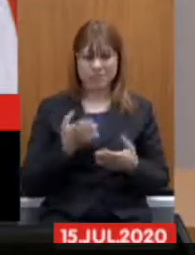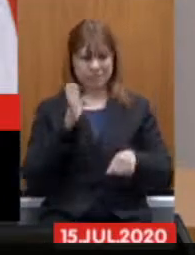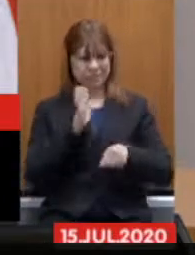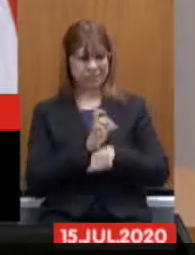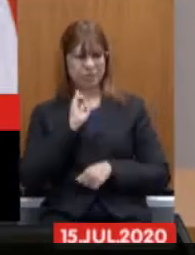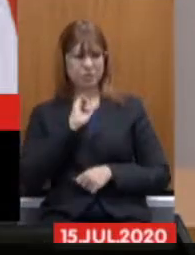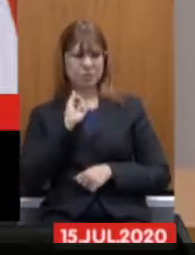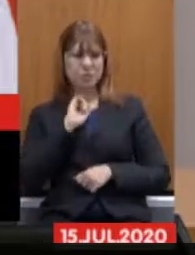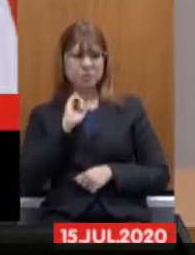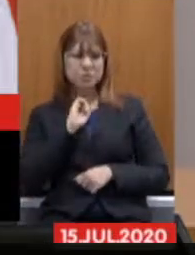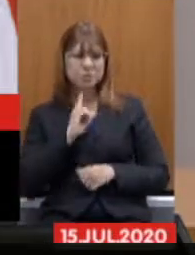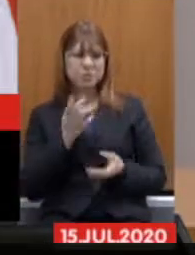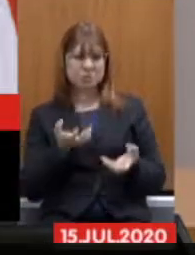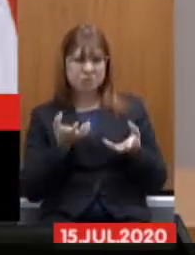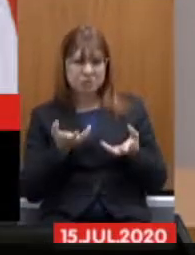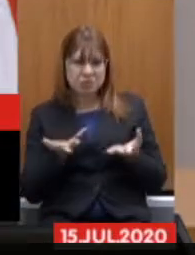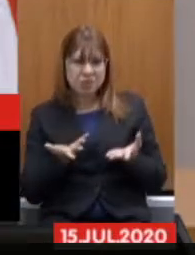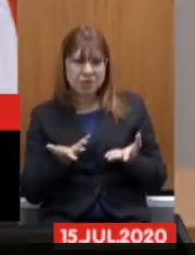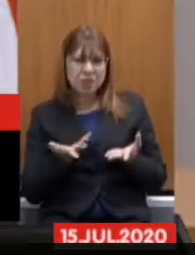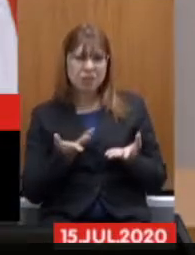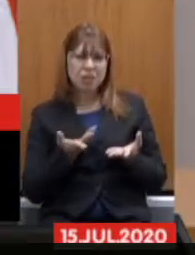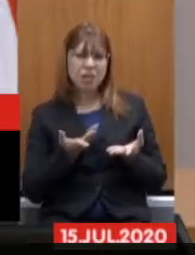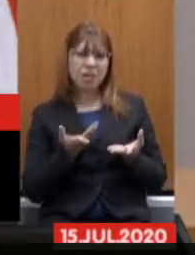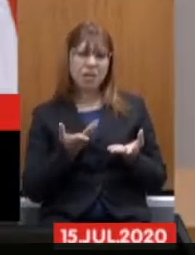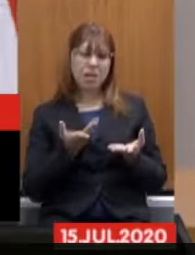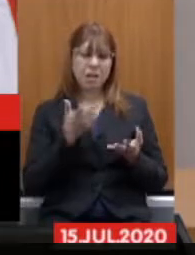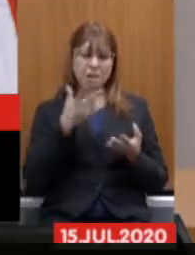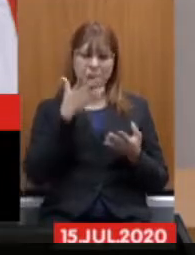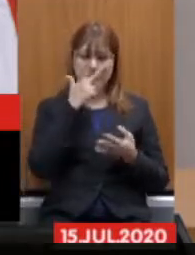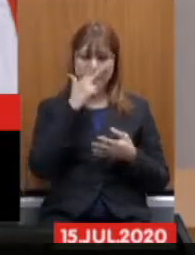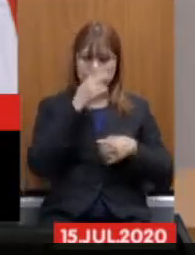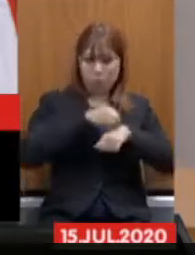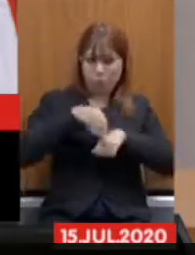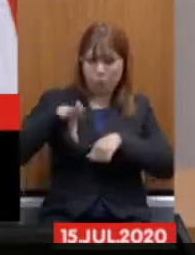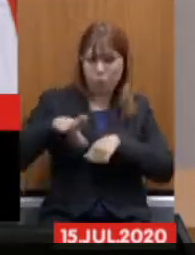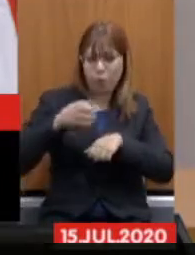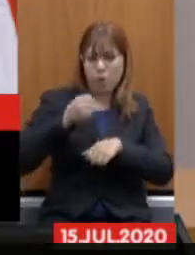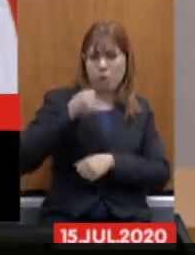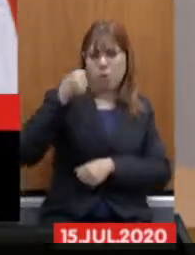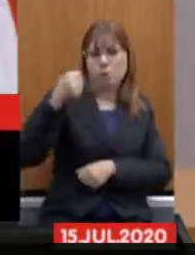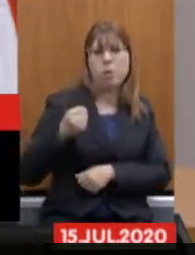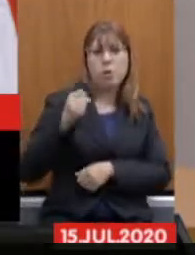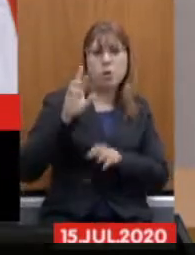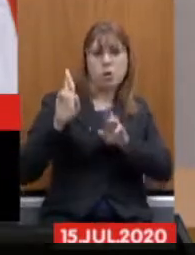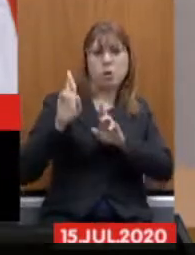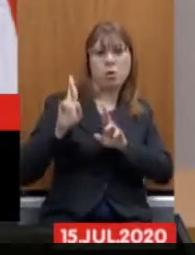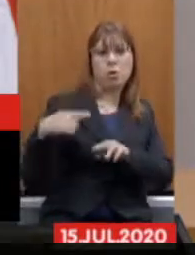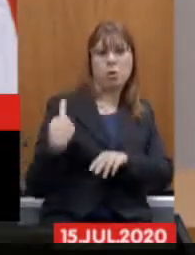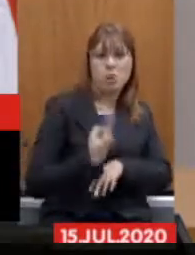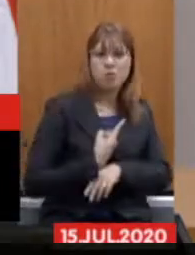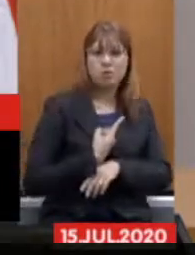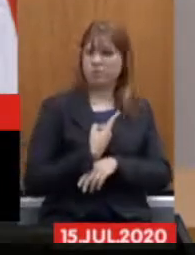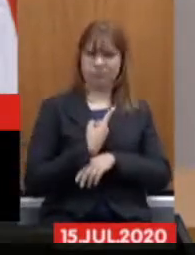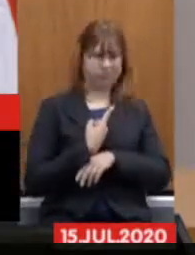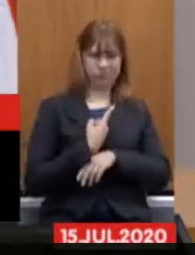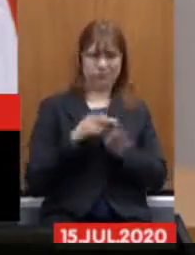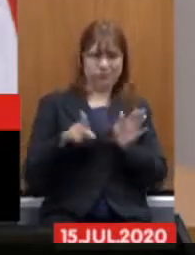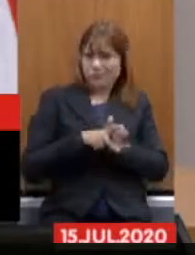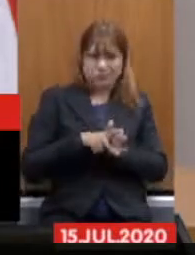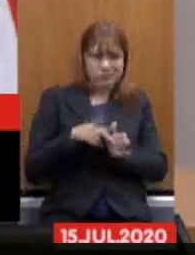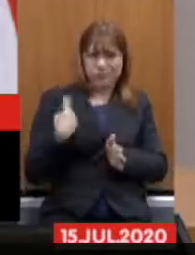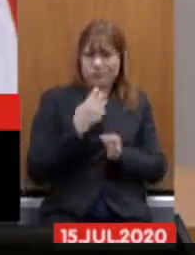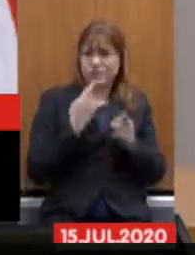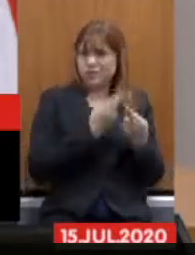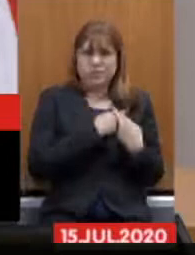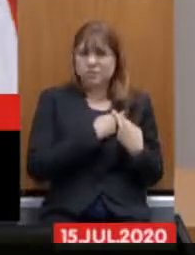estado de minas gerais quer transferir para nós uma conta que não é nossa e aí eu gostaria eu sei que muitos